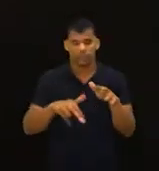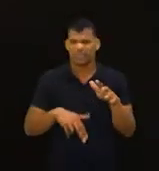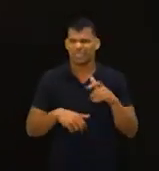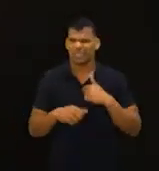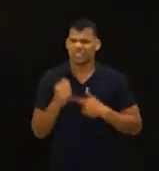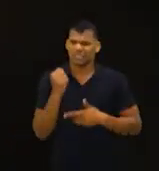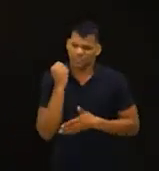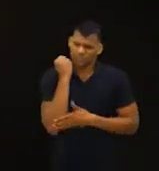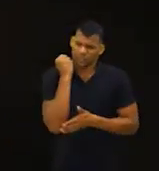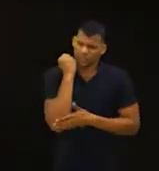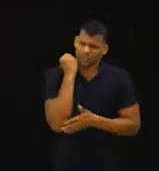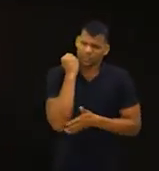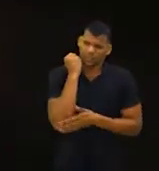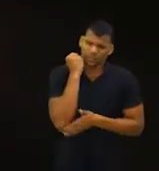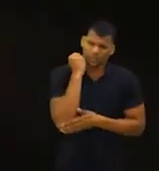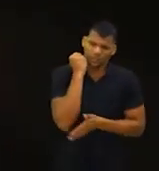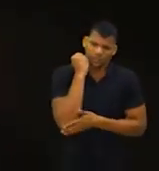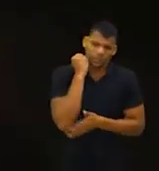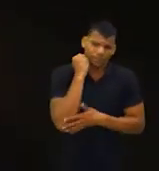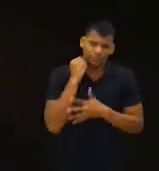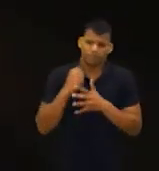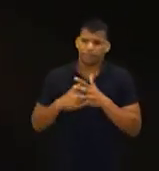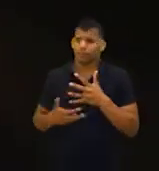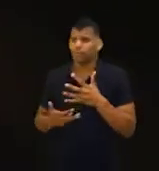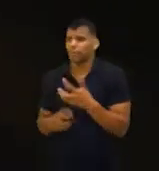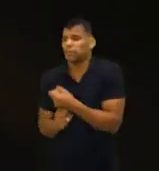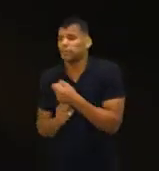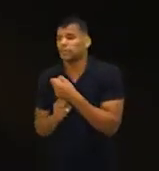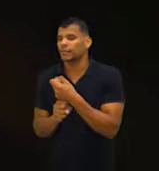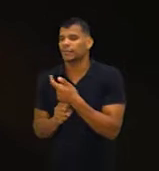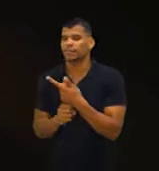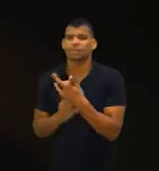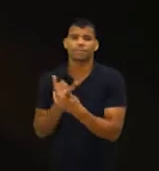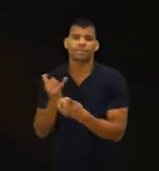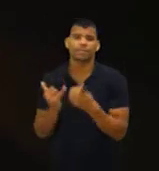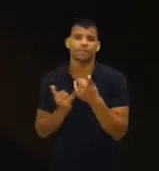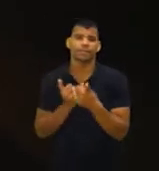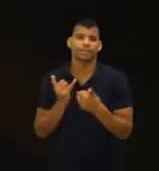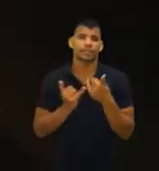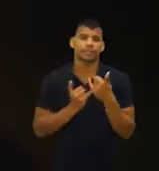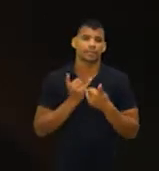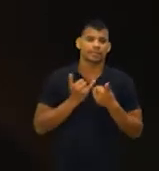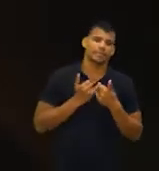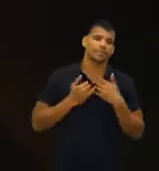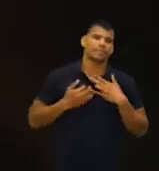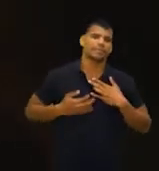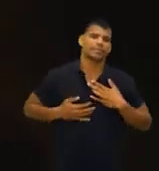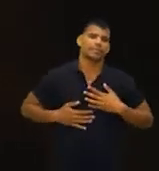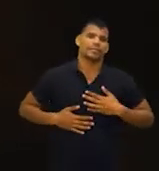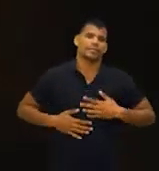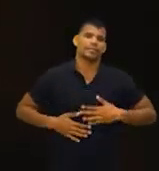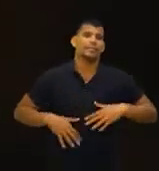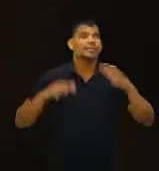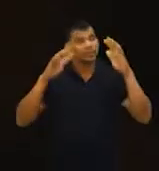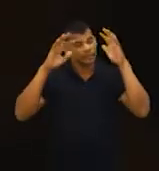Você sente, começa a brincar, diz fica frio, meu bem, é melhor